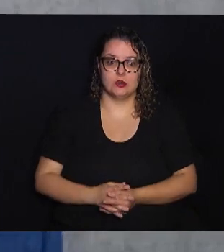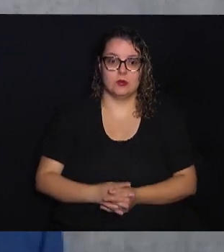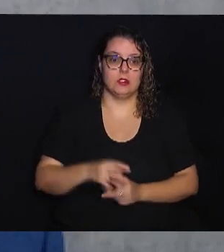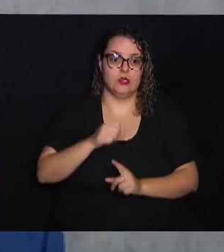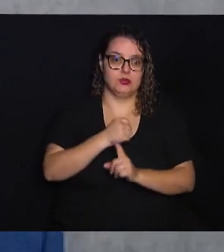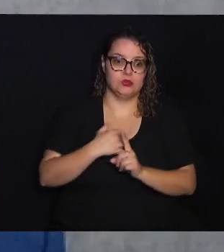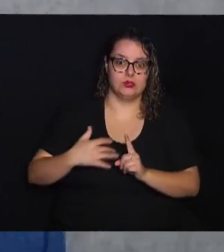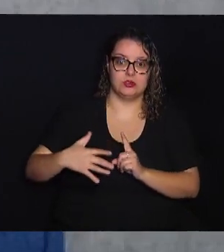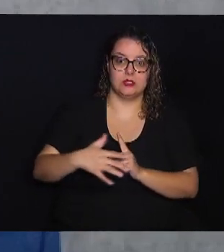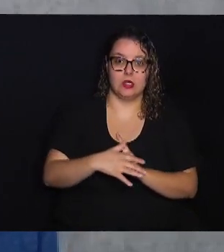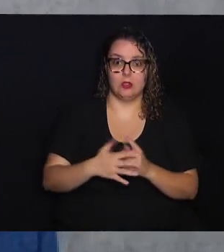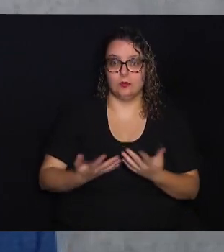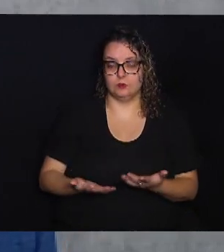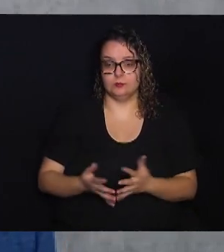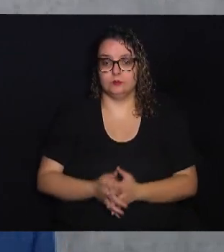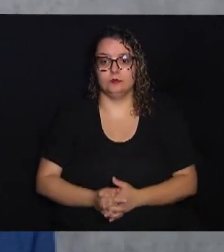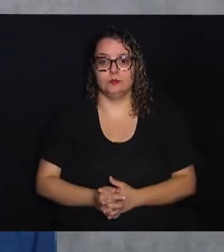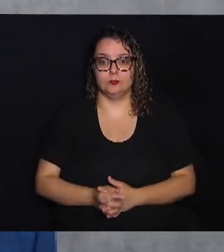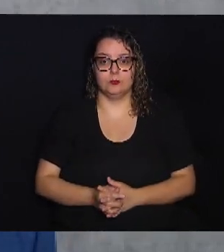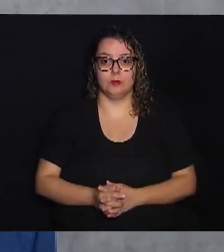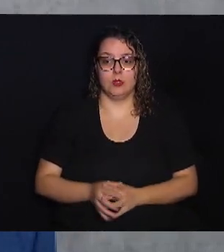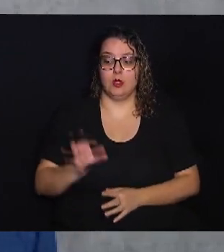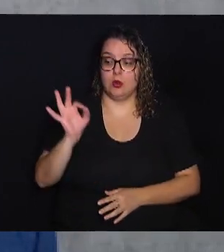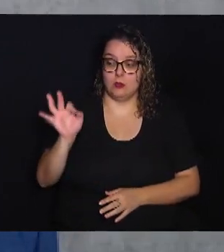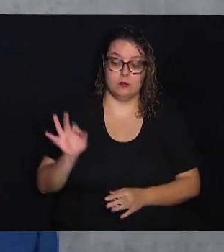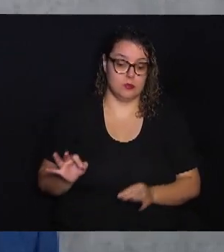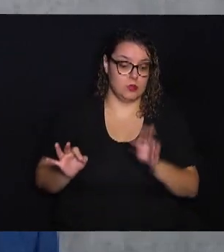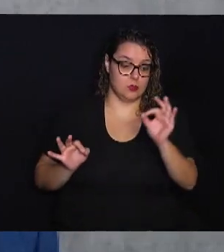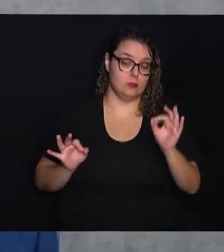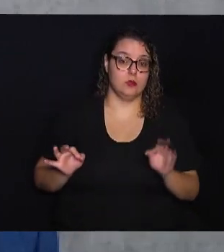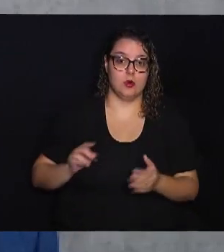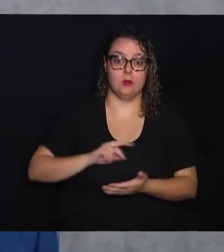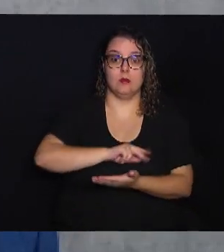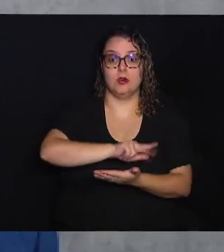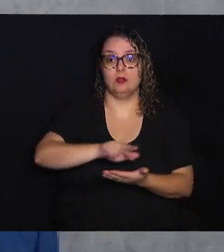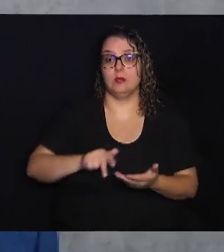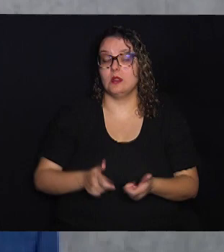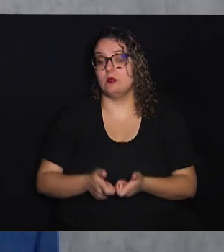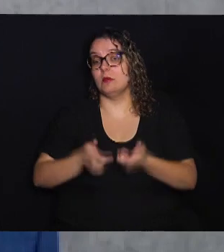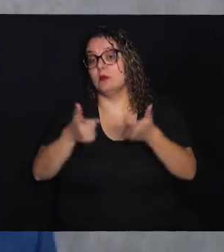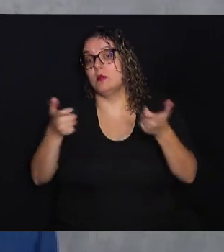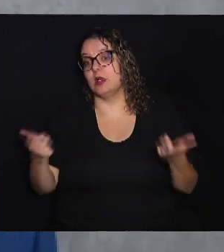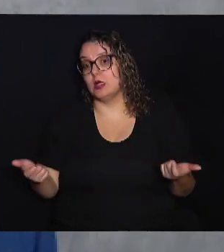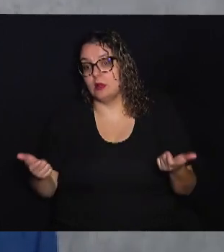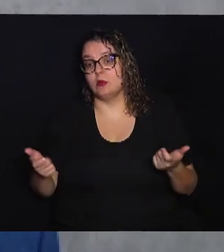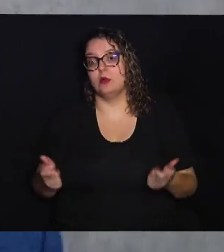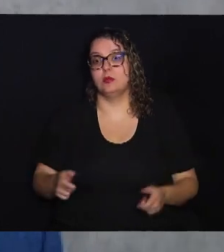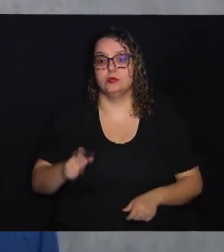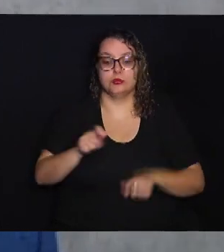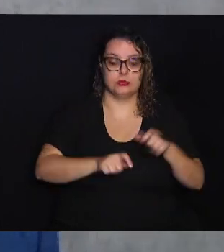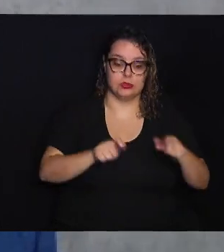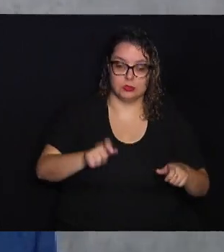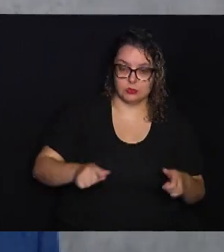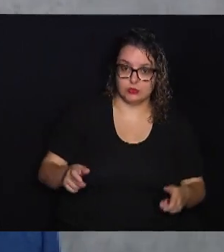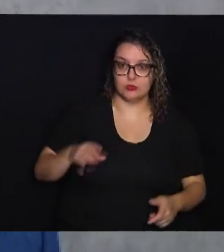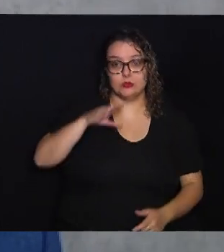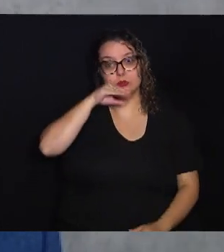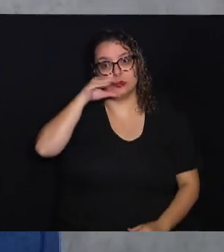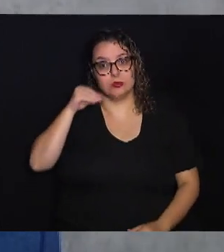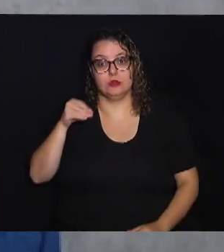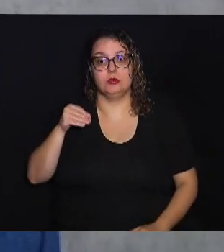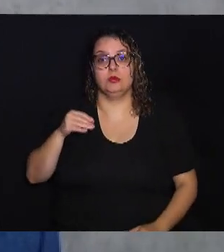Exatamente. Por exemplo, a questão social. Você proporcionar uma diversidade maior na questão